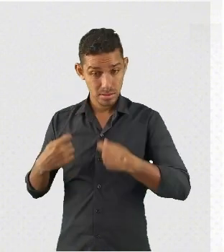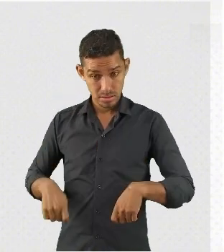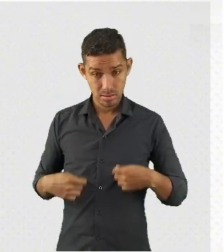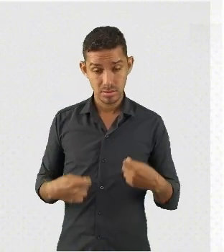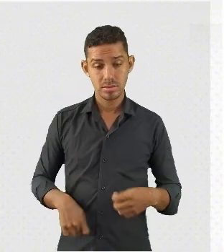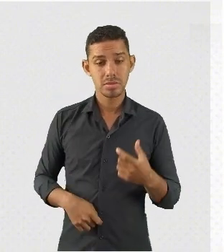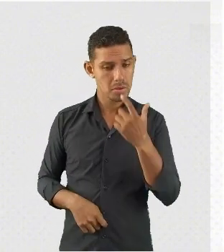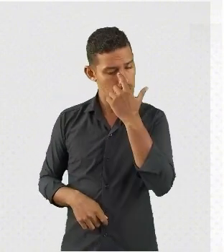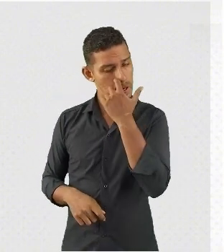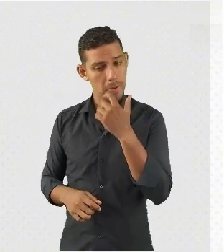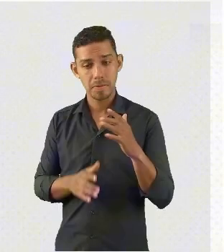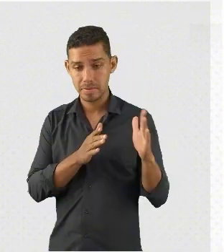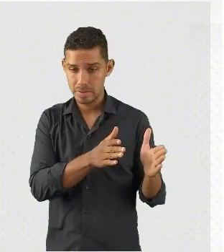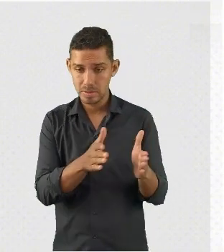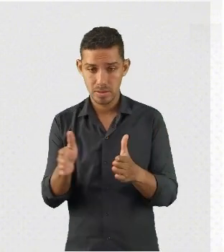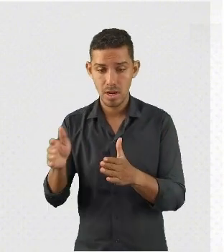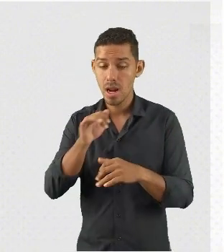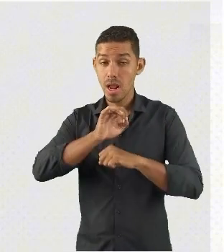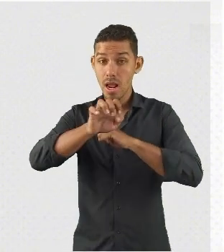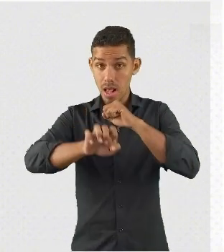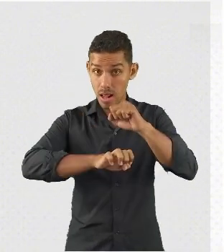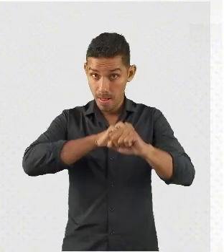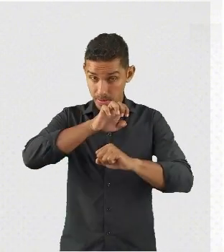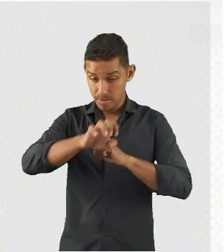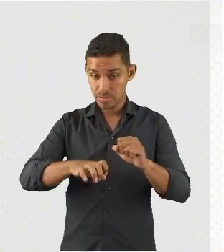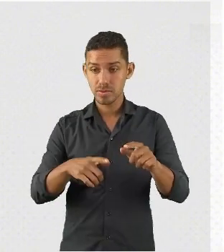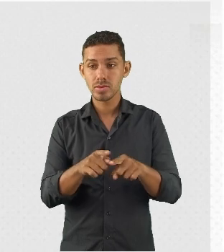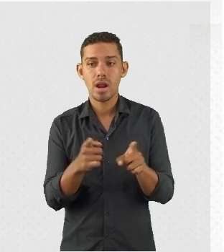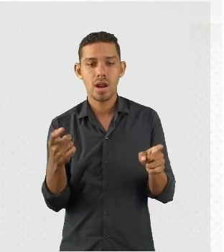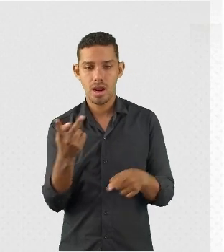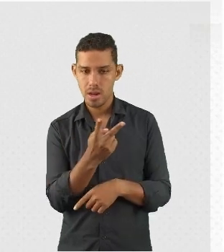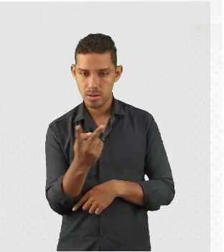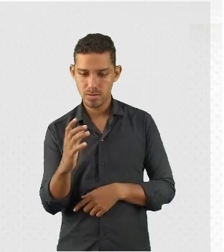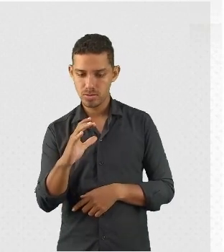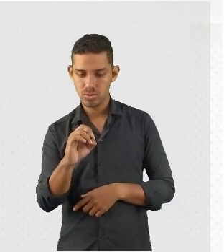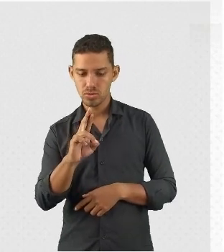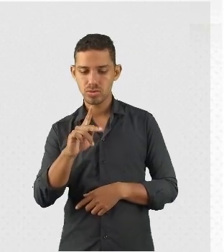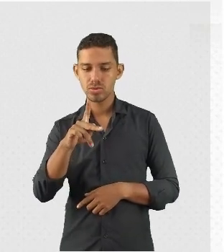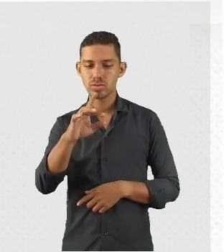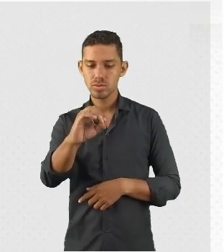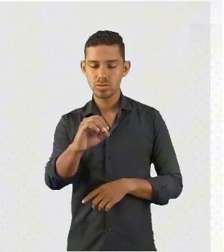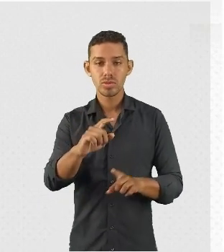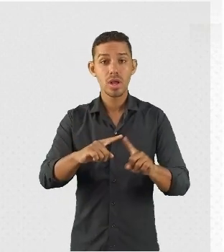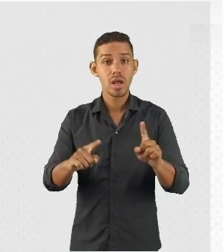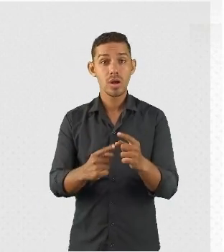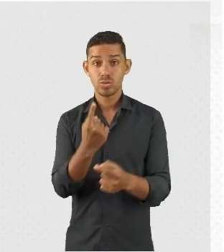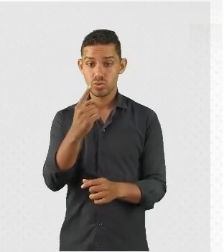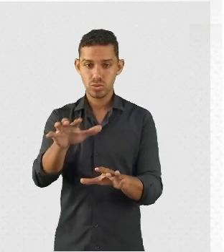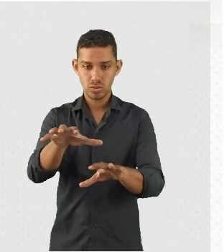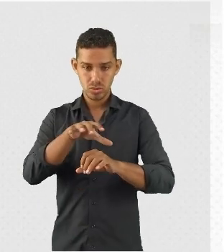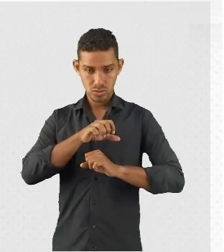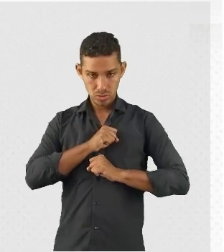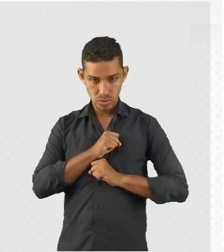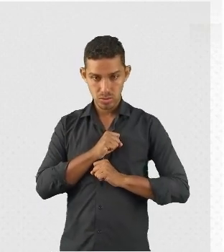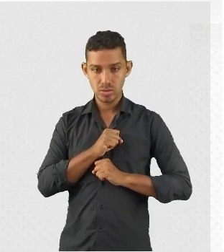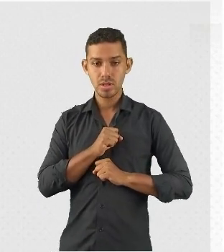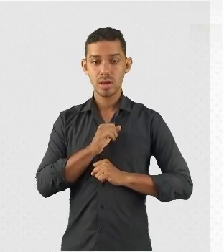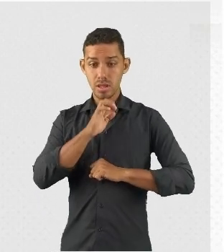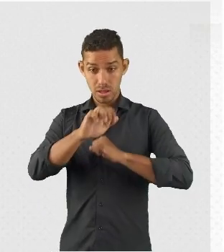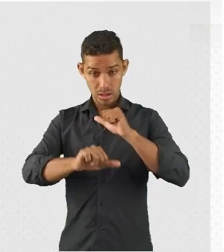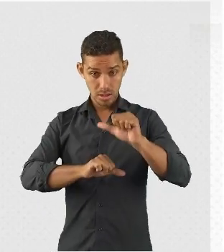de elétrons entre os corpos, de forma que um receberá elétrons, transformando-se em um